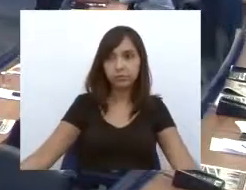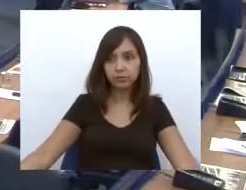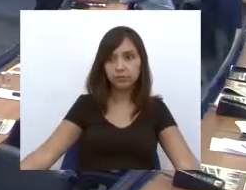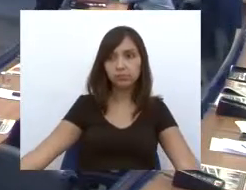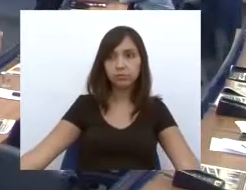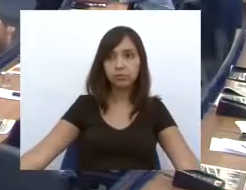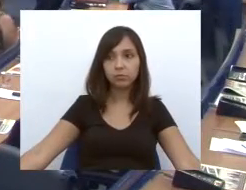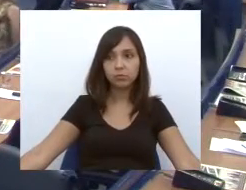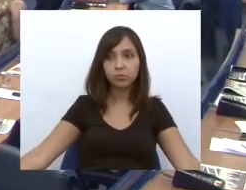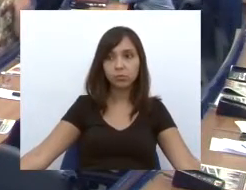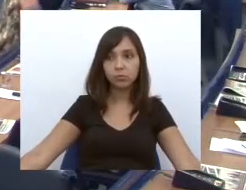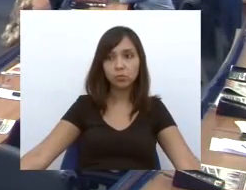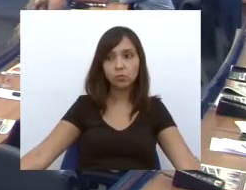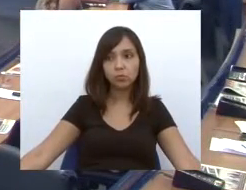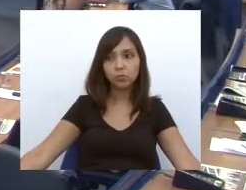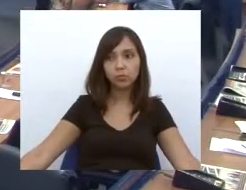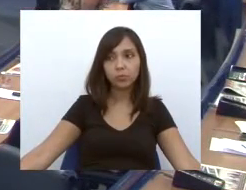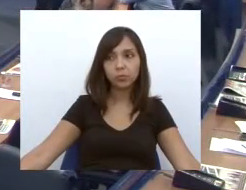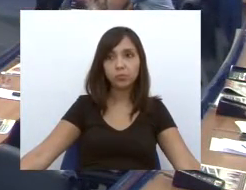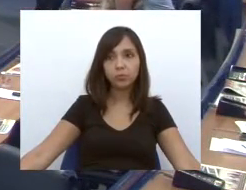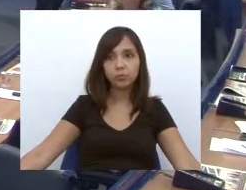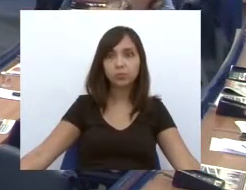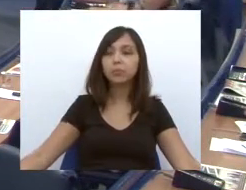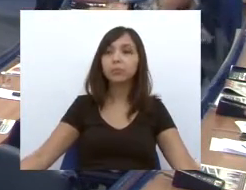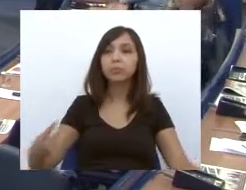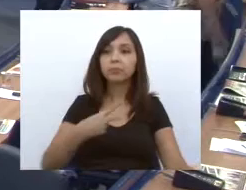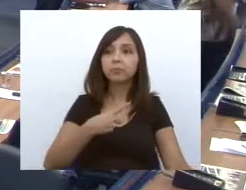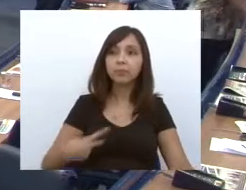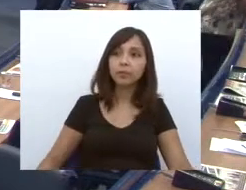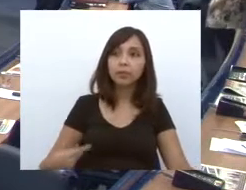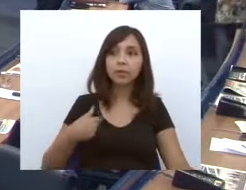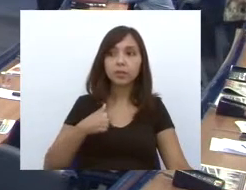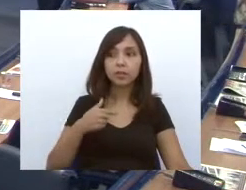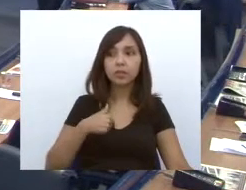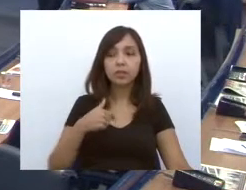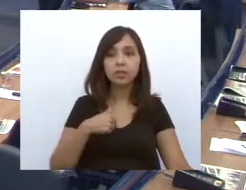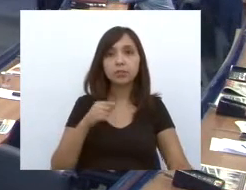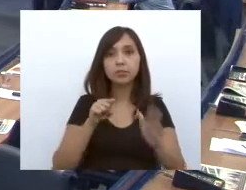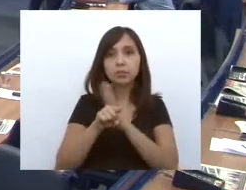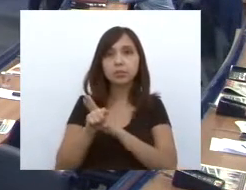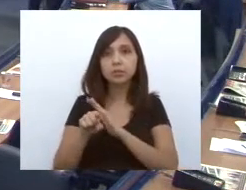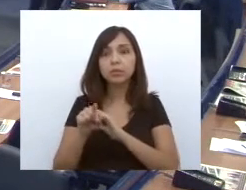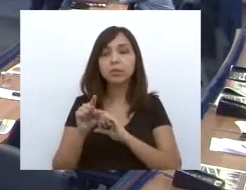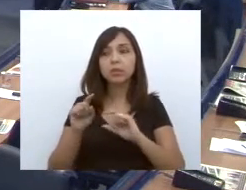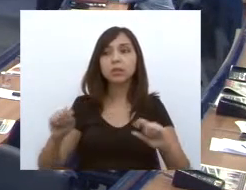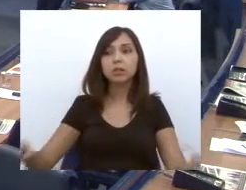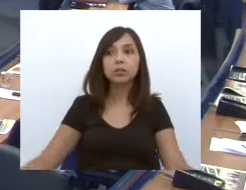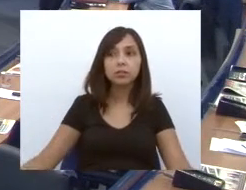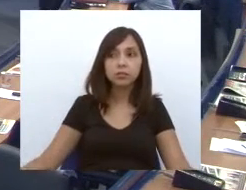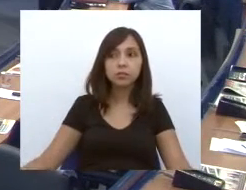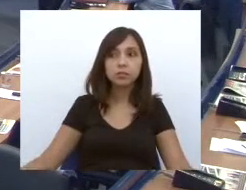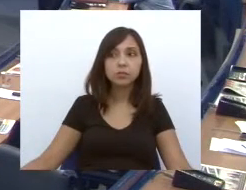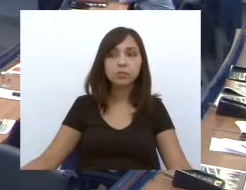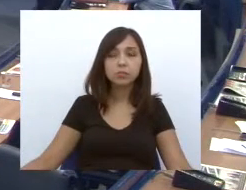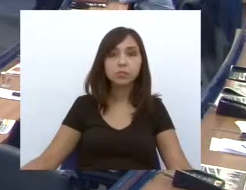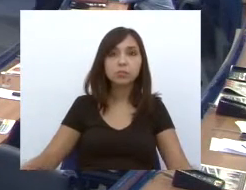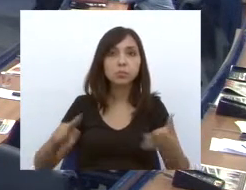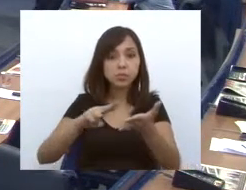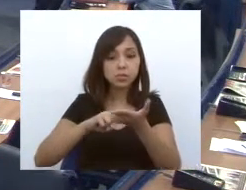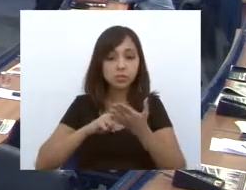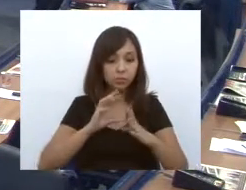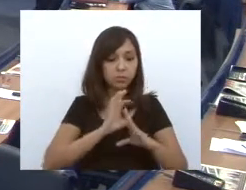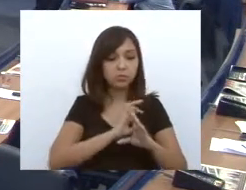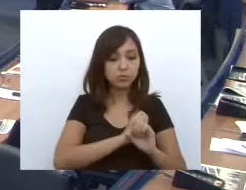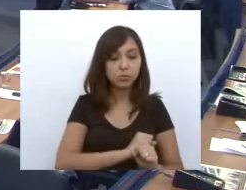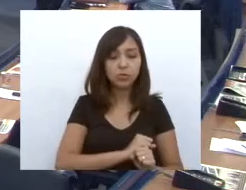presidente. Questão de ordem, vereador Paulo Sérgio. Senhor presidente, a minha questão de ordem é com relação ao recebimento do